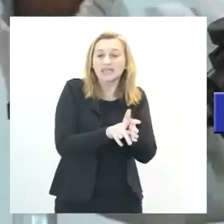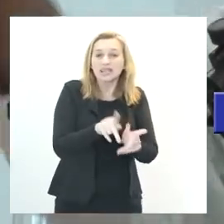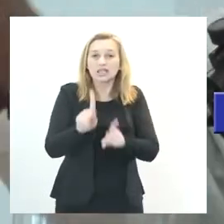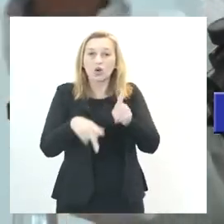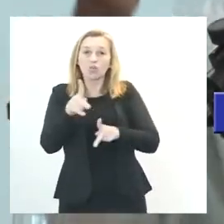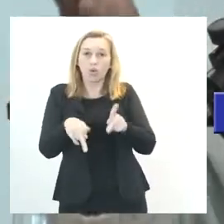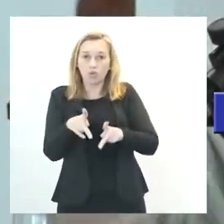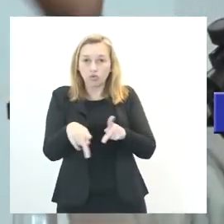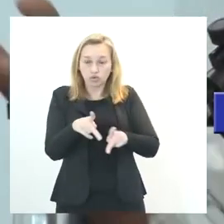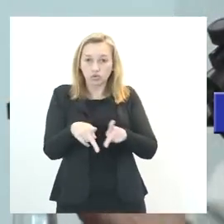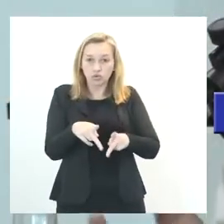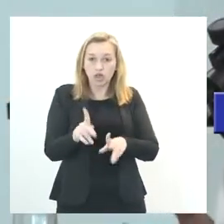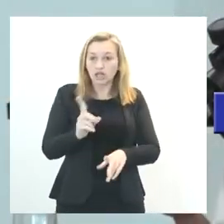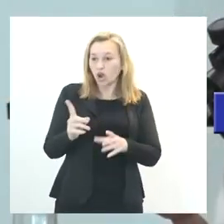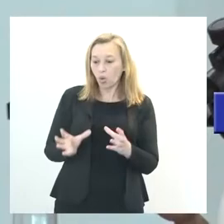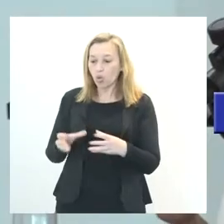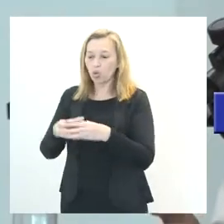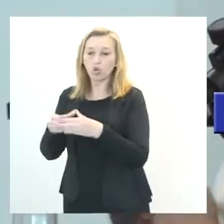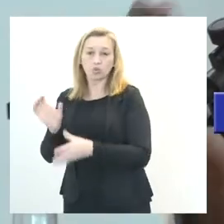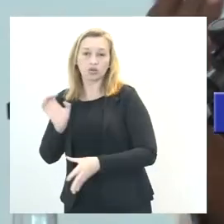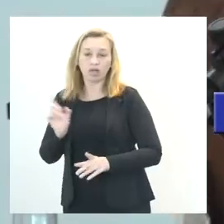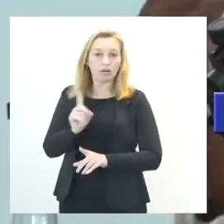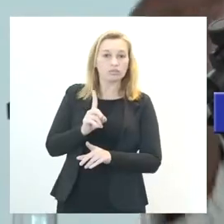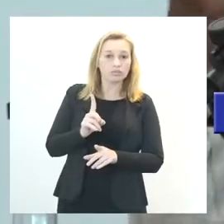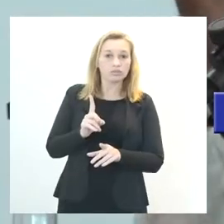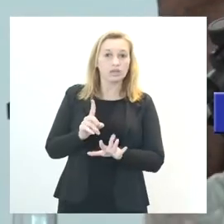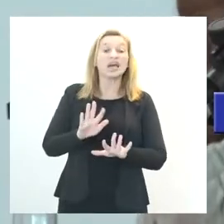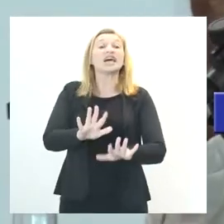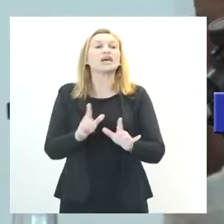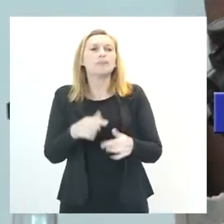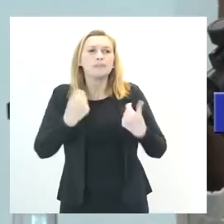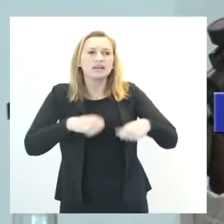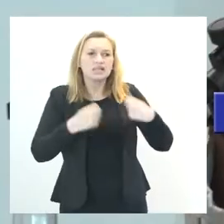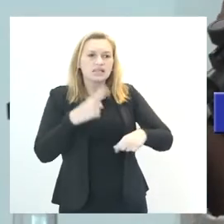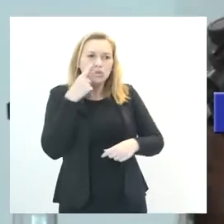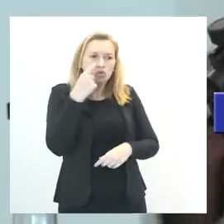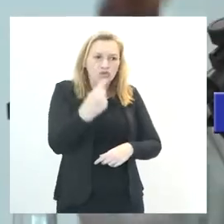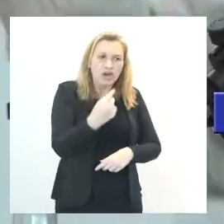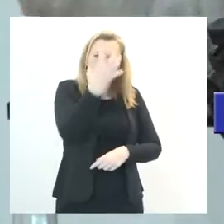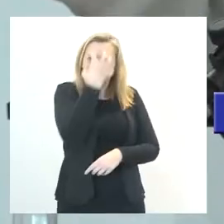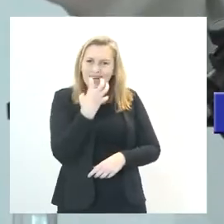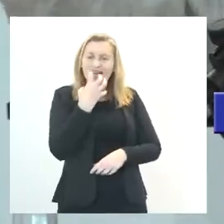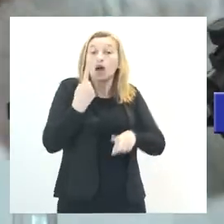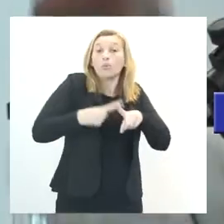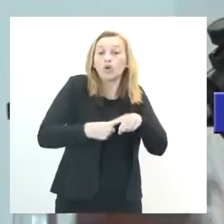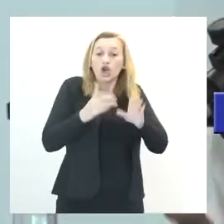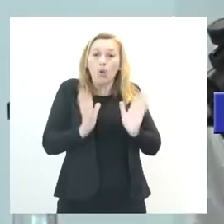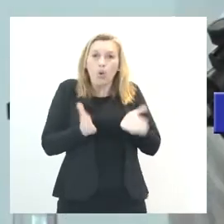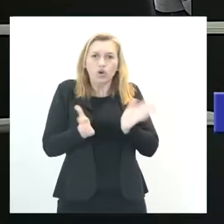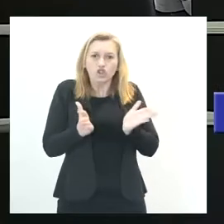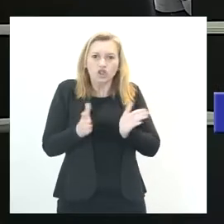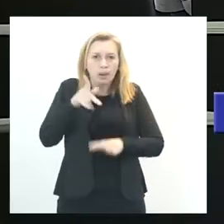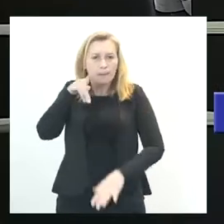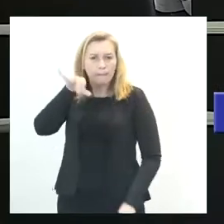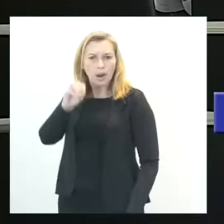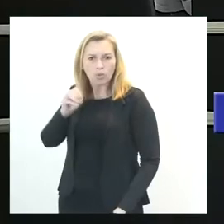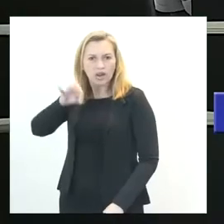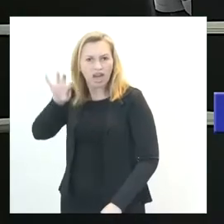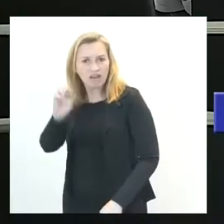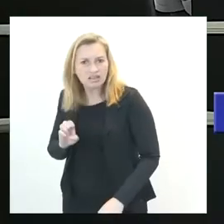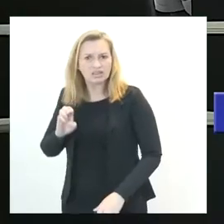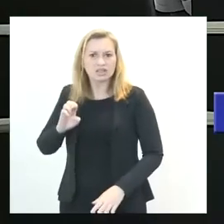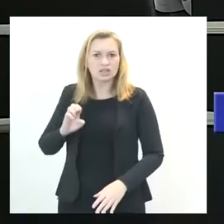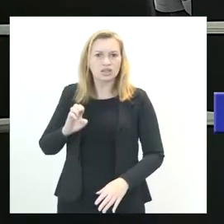povo e não o indivíduo ou um grupo de indivíduos e vai fazer tratar disso conseguia Dai que hoje Paulo Guedes